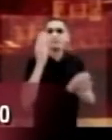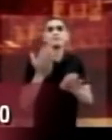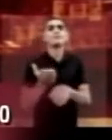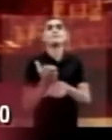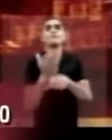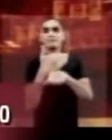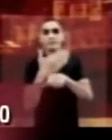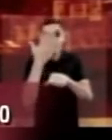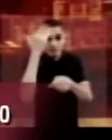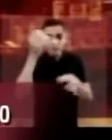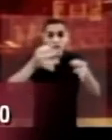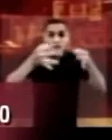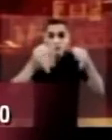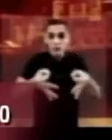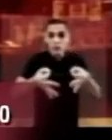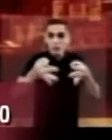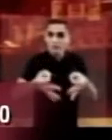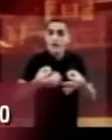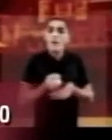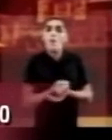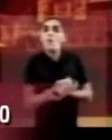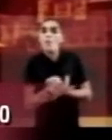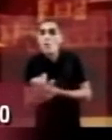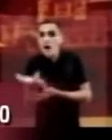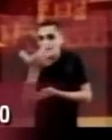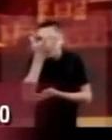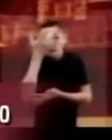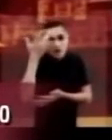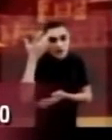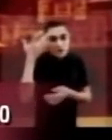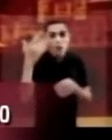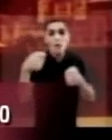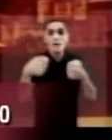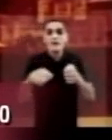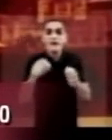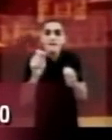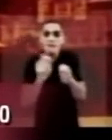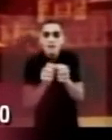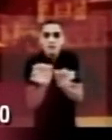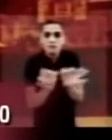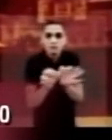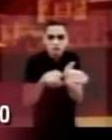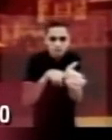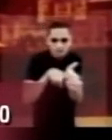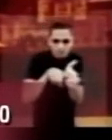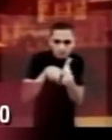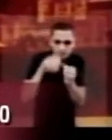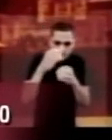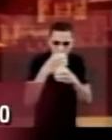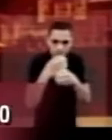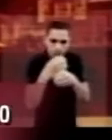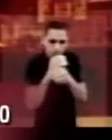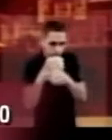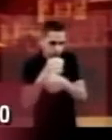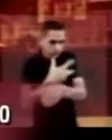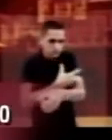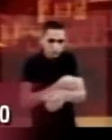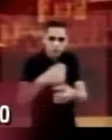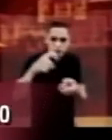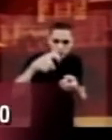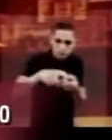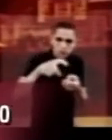positivo. Nós não tínhamos os testes, então nós compramos, instalamos o Sentinela e isso nos deu